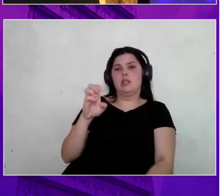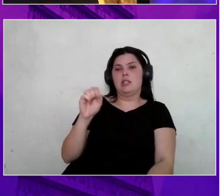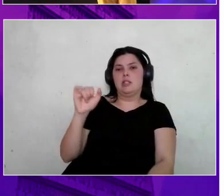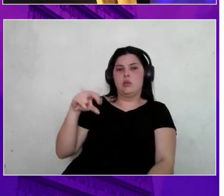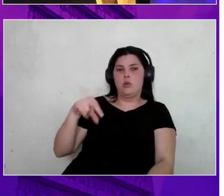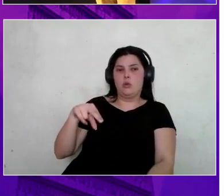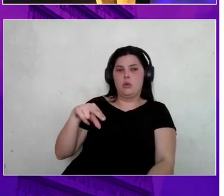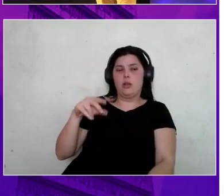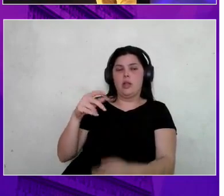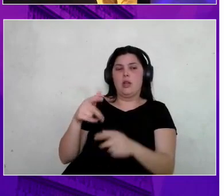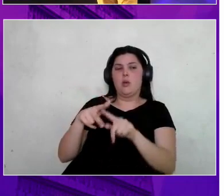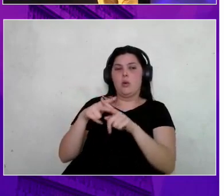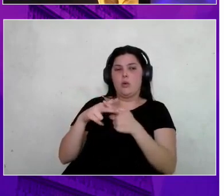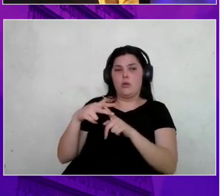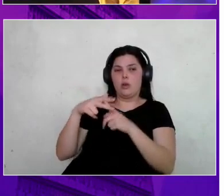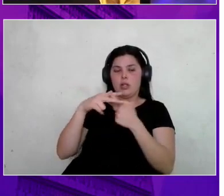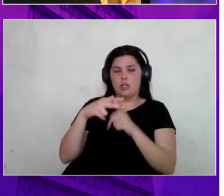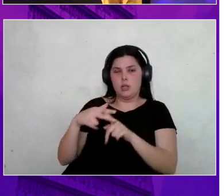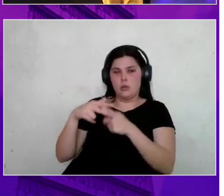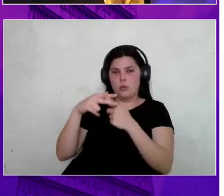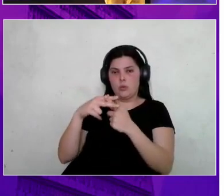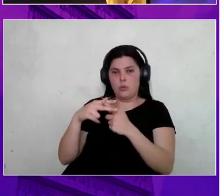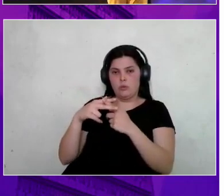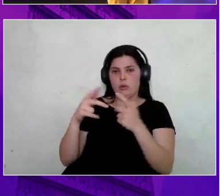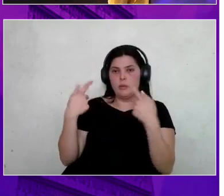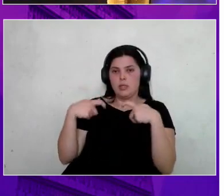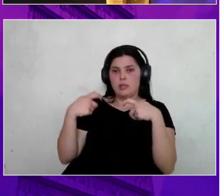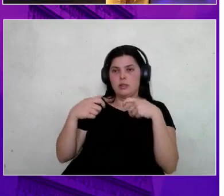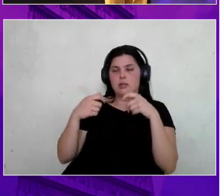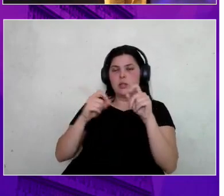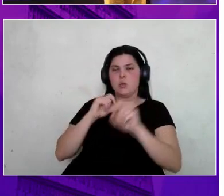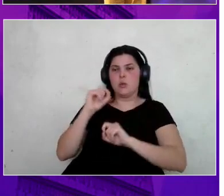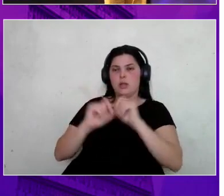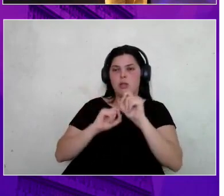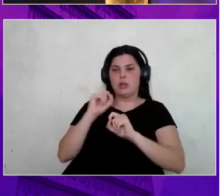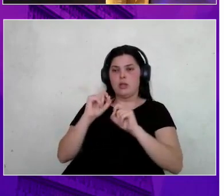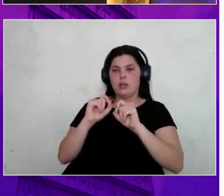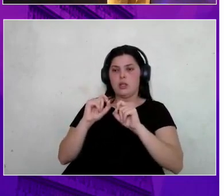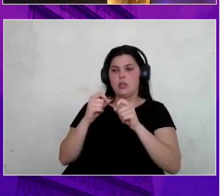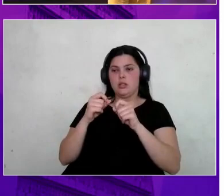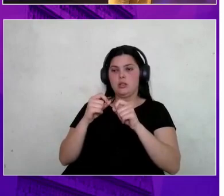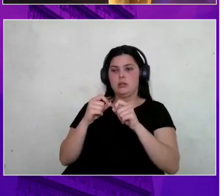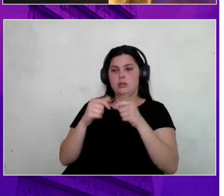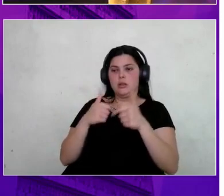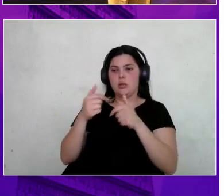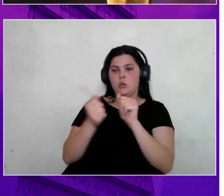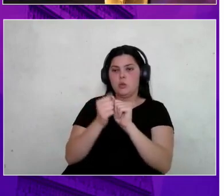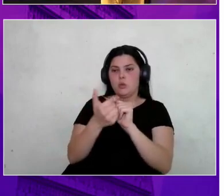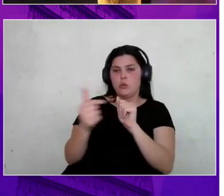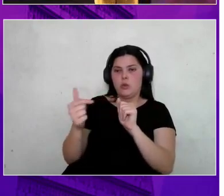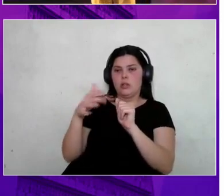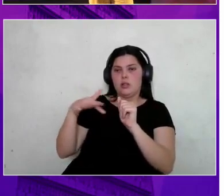apartada, que deve ser análogo a outros brokers do mercado.